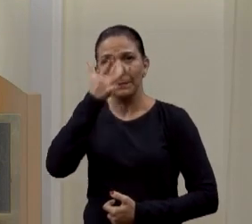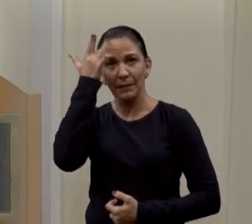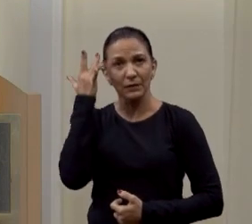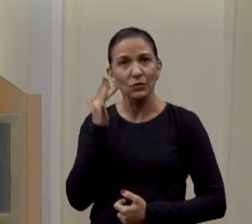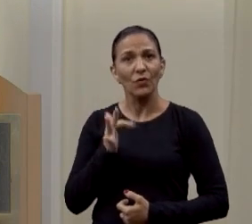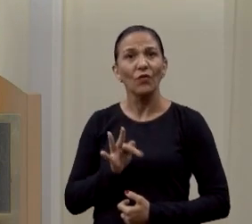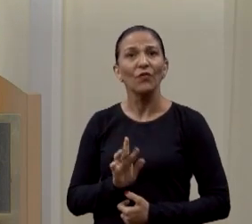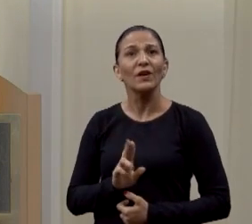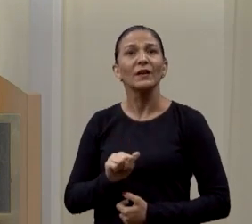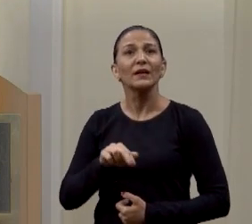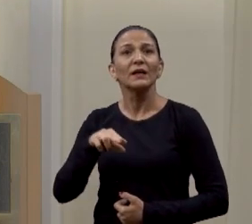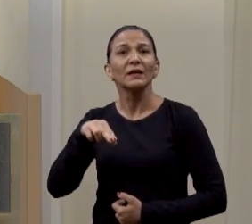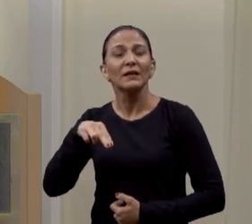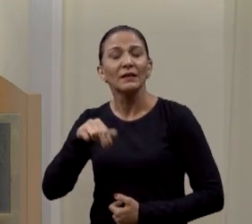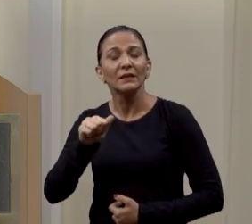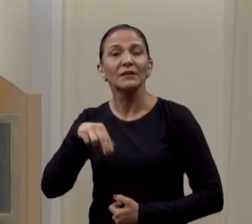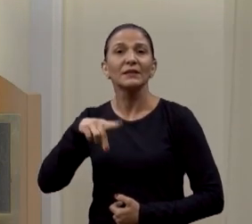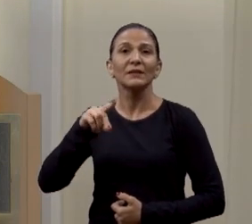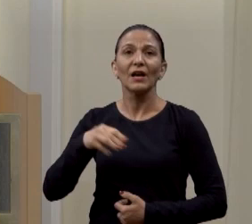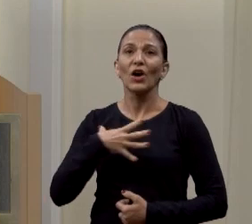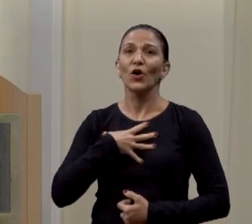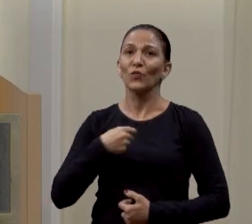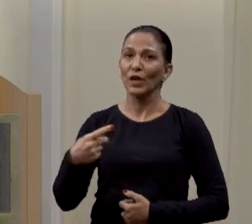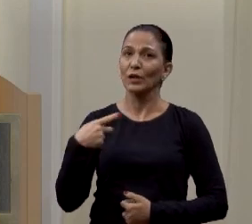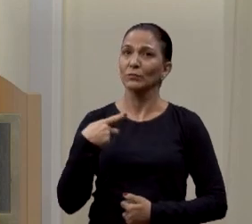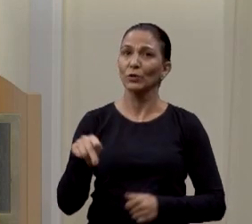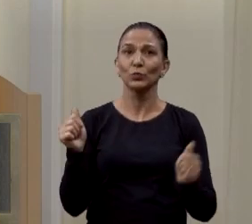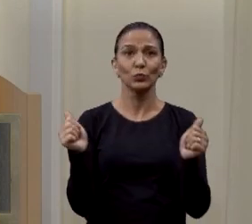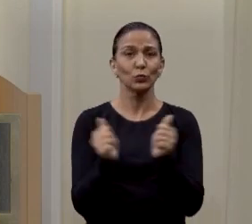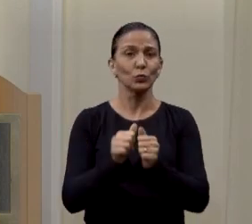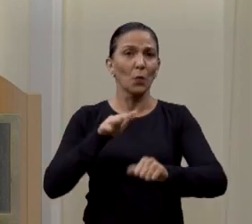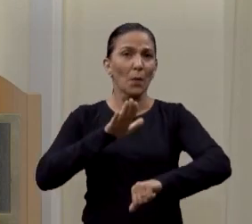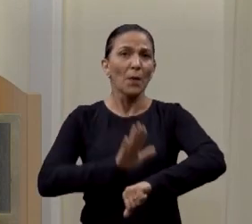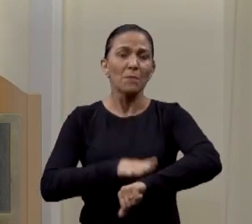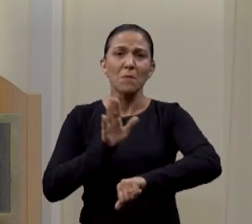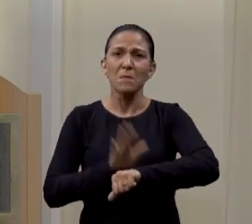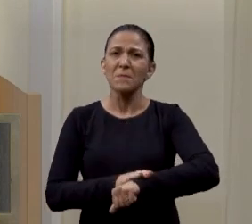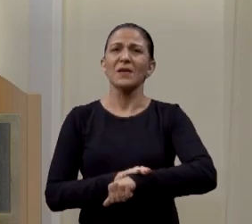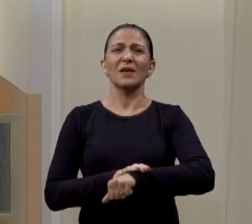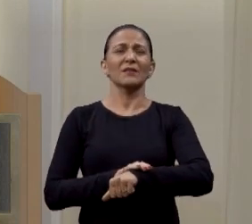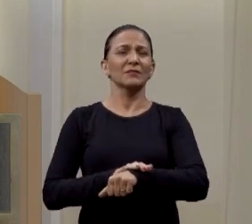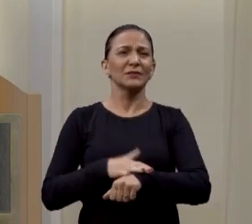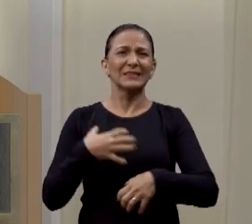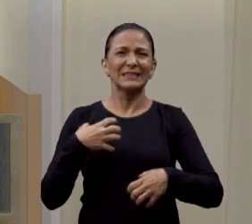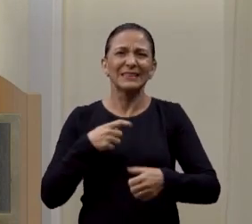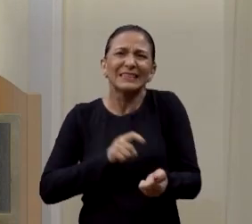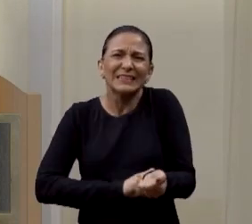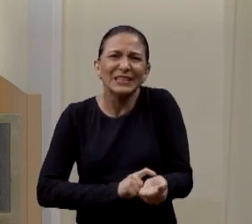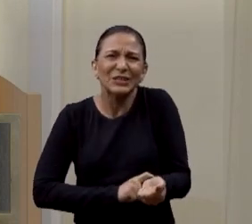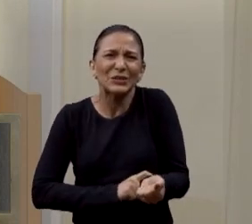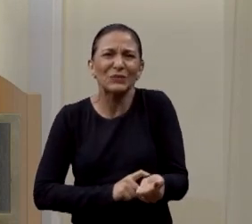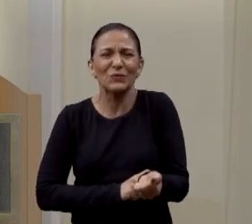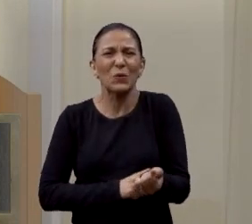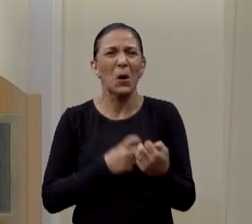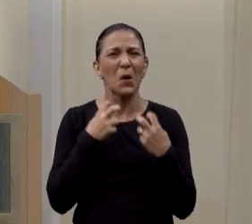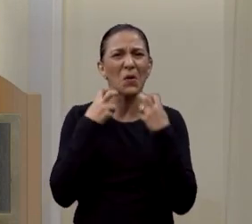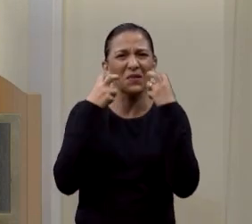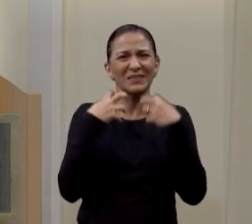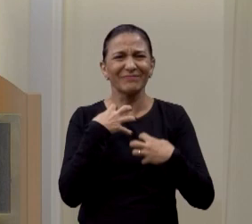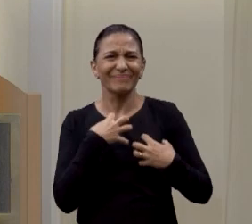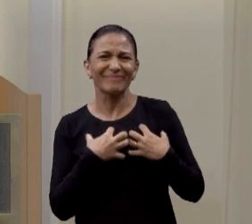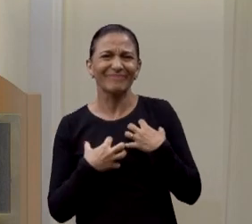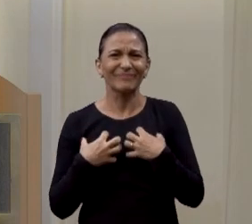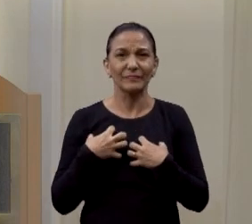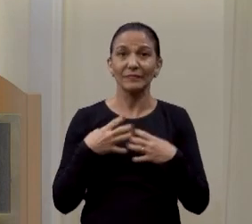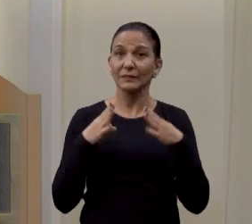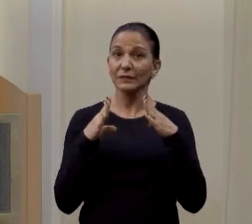o seu filho ali, que teve esse momento aí de bastante nervoso, porque é muito constrangedor quando você